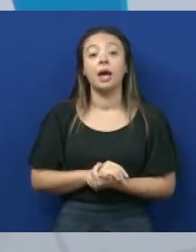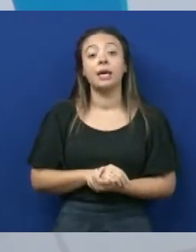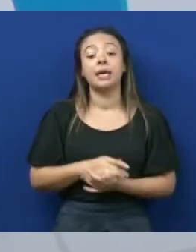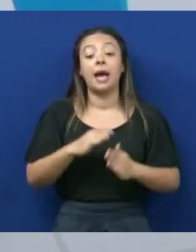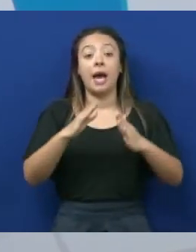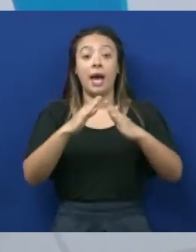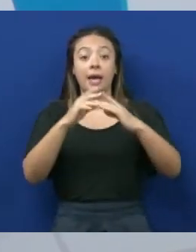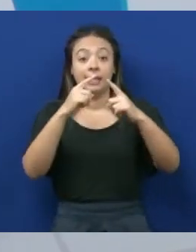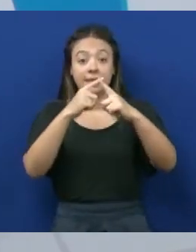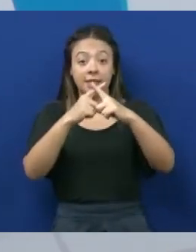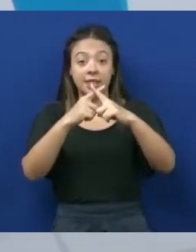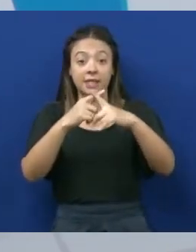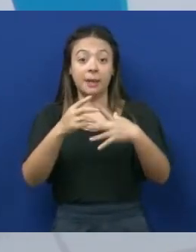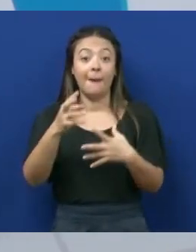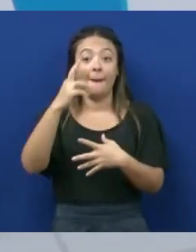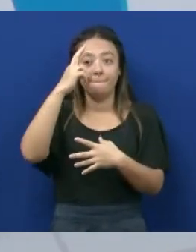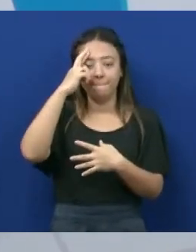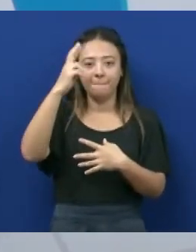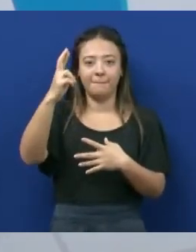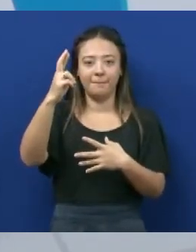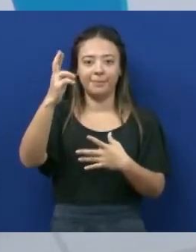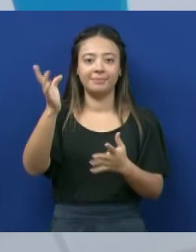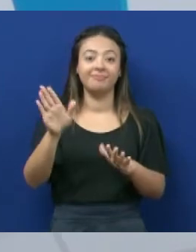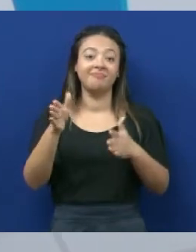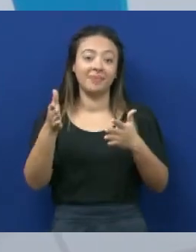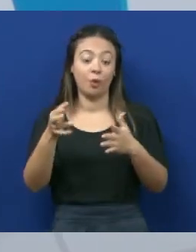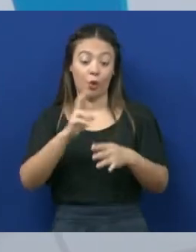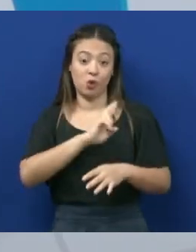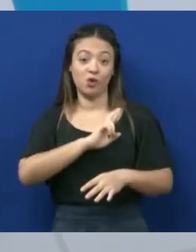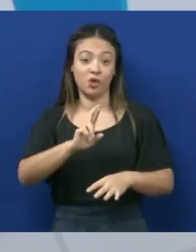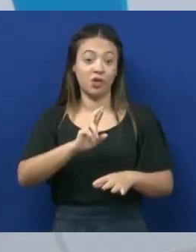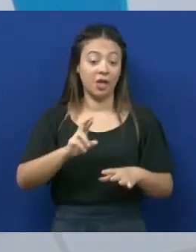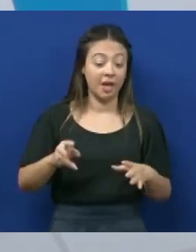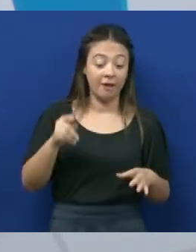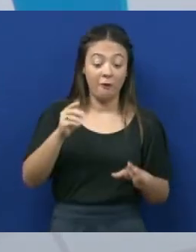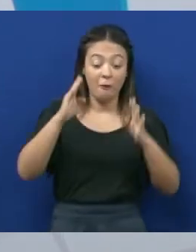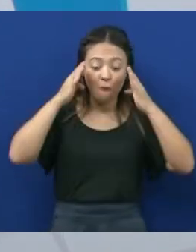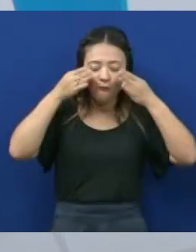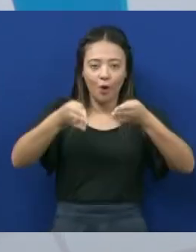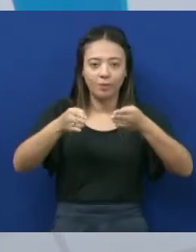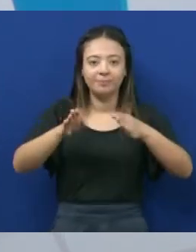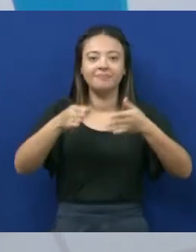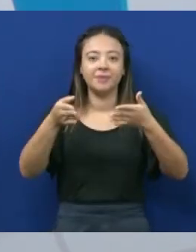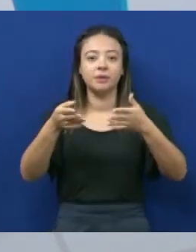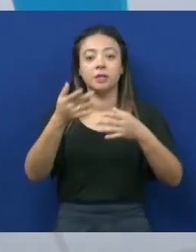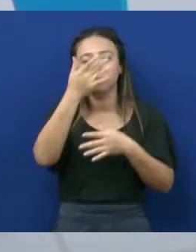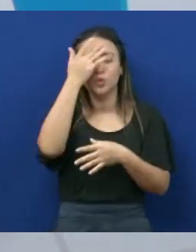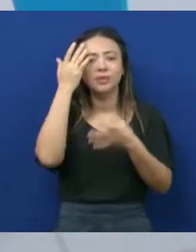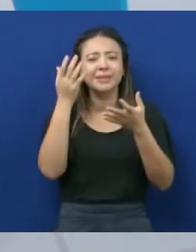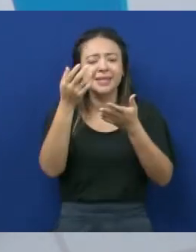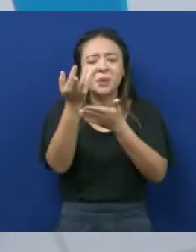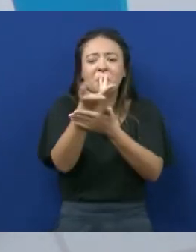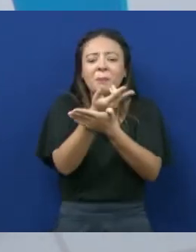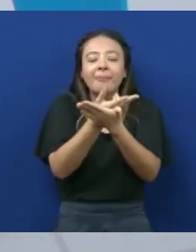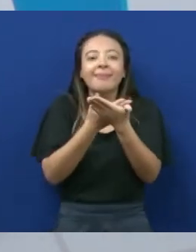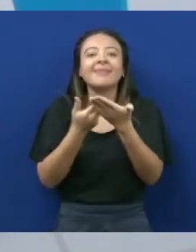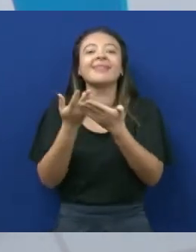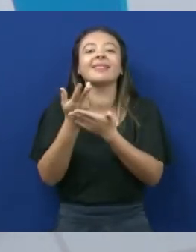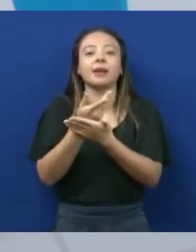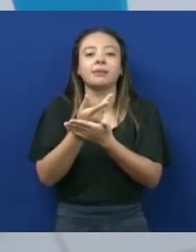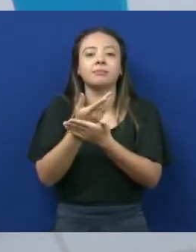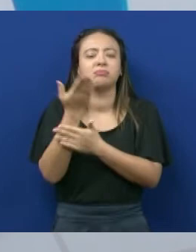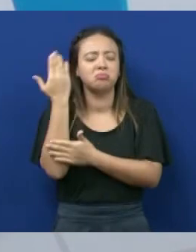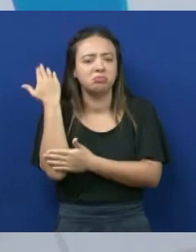religiosidade estava solta no ar. E o que os líderes faziam? Vamos pintar. Na época da